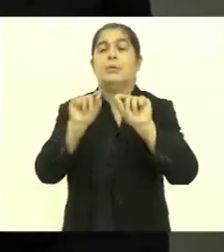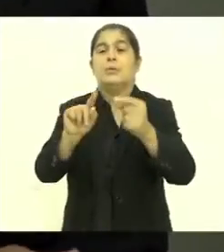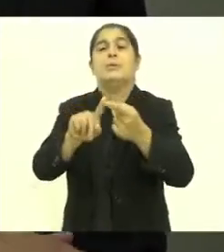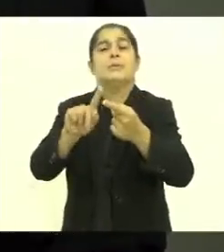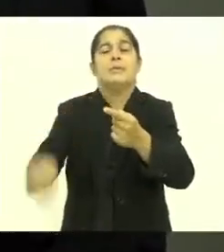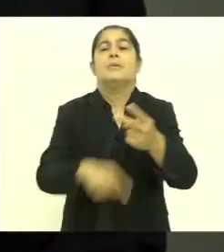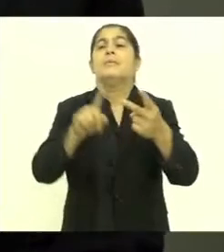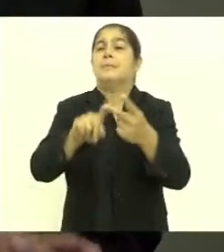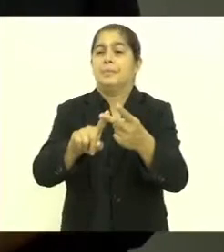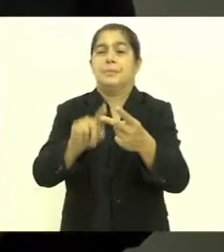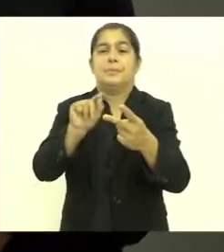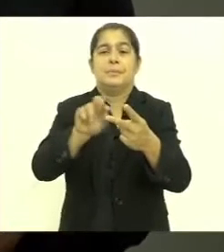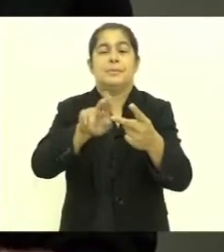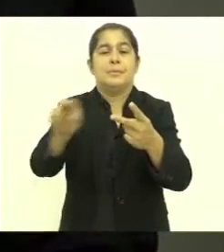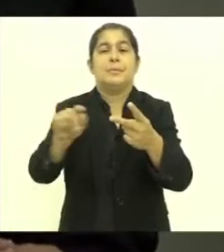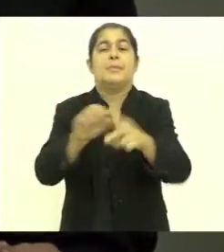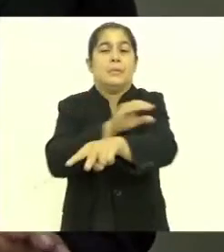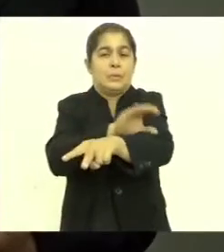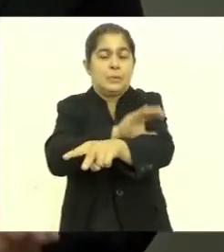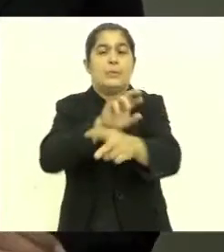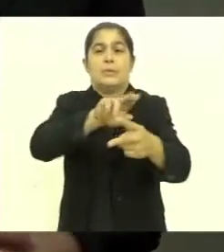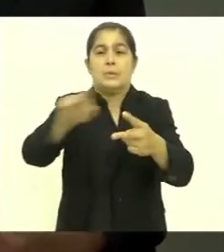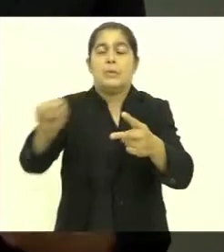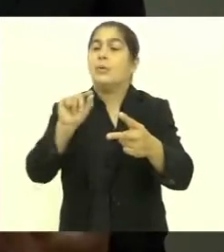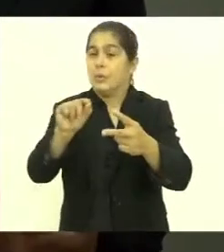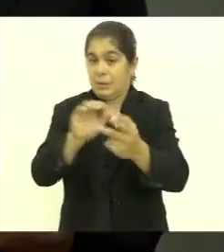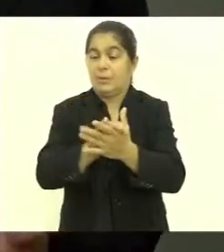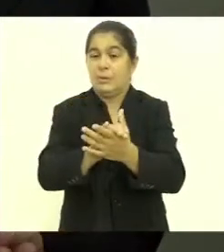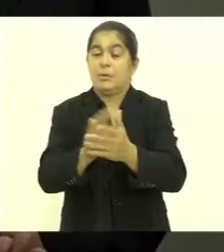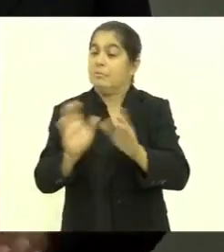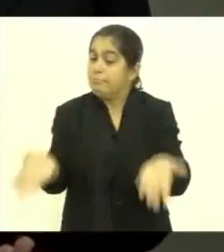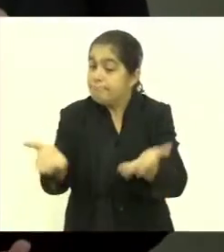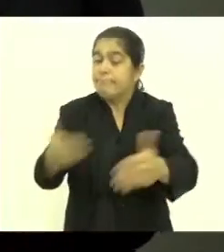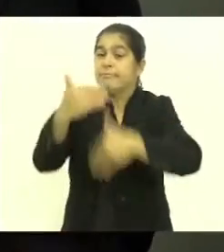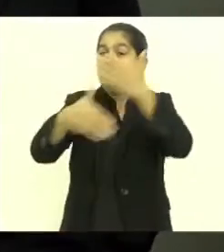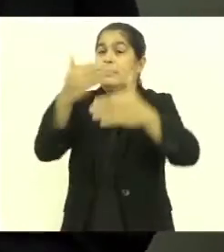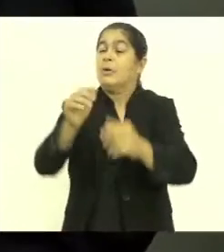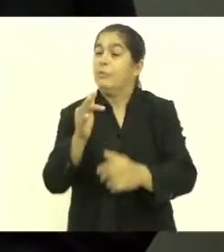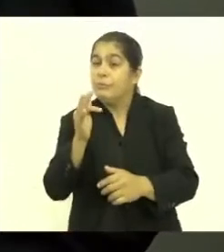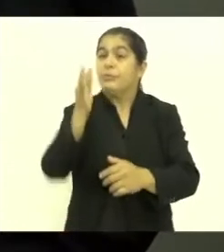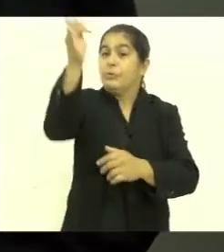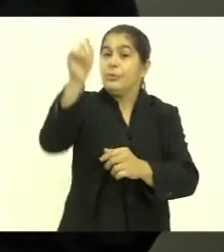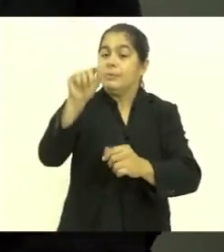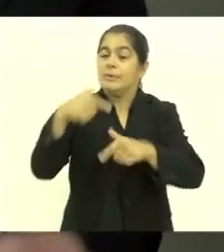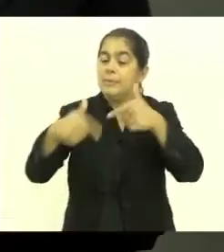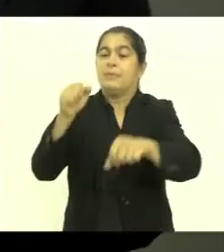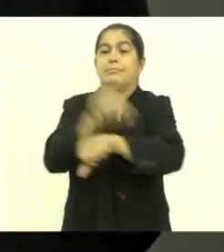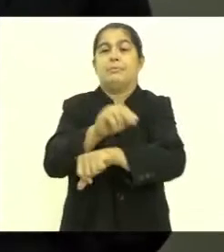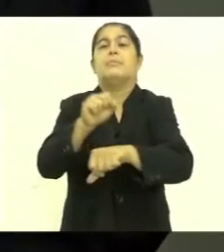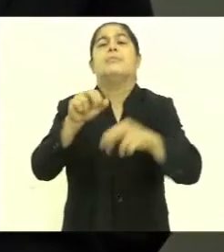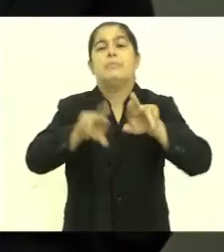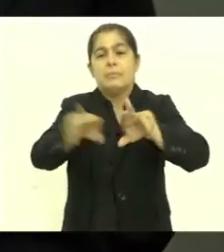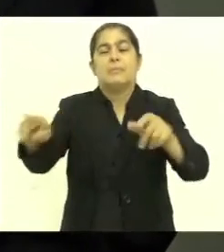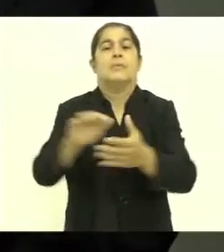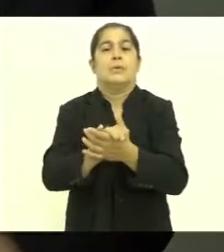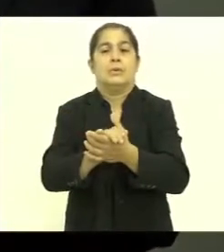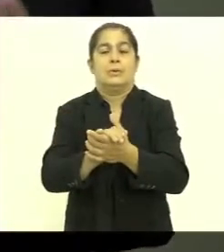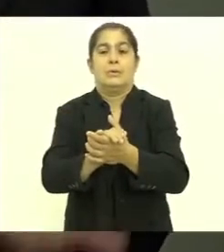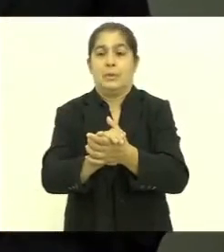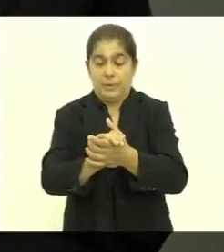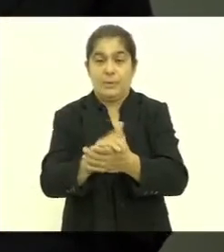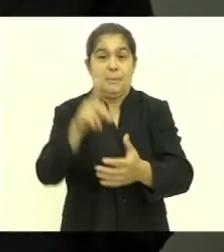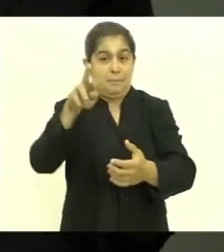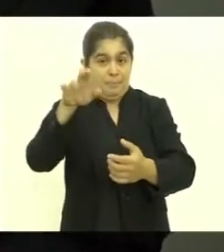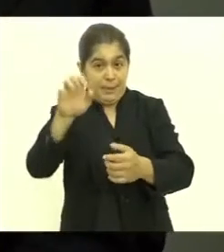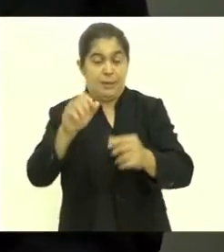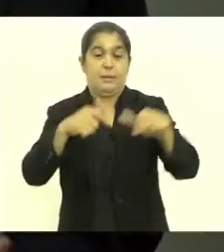surdo, para o aluno surdo, também estamos oferecendo cursos para capacitá-lo para o mercado de trabalho. O pré-profissionalizante, o